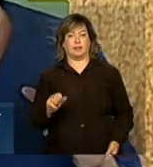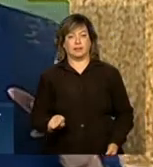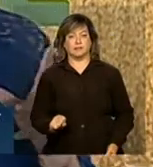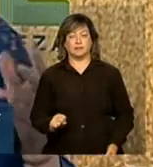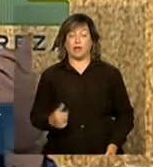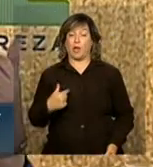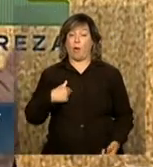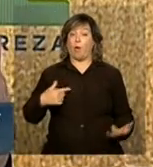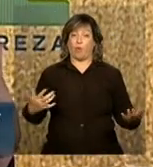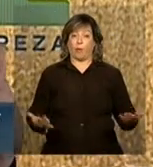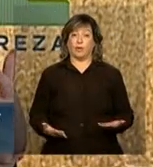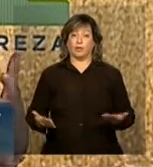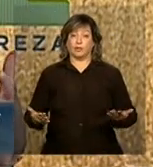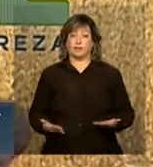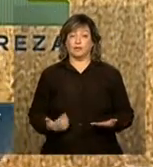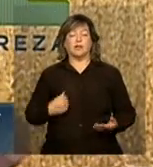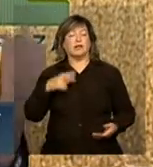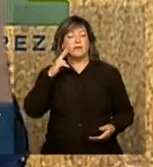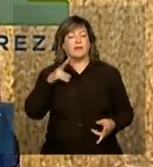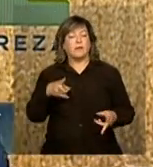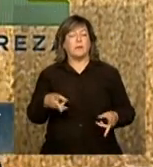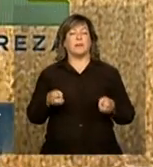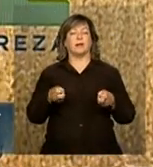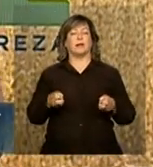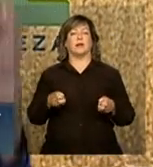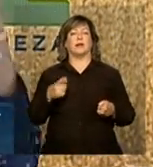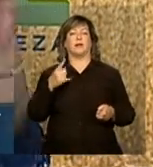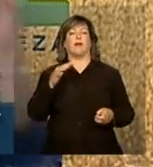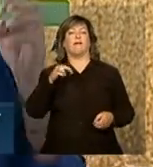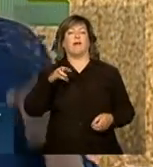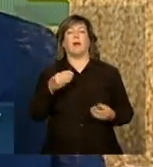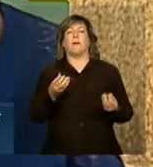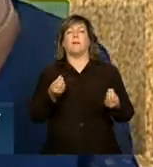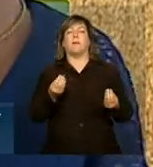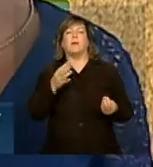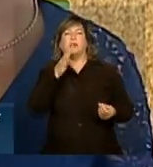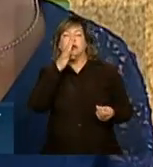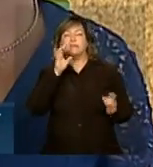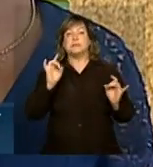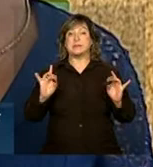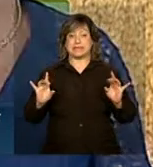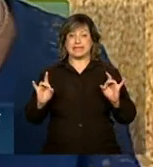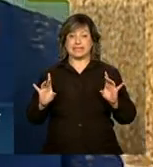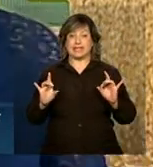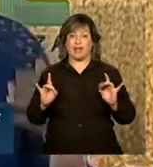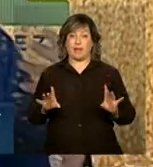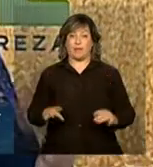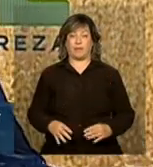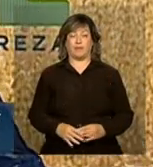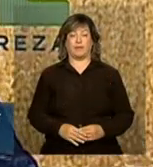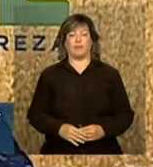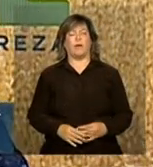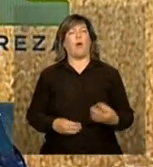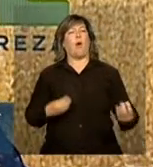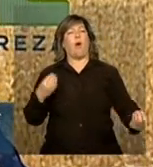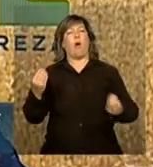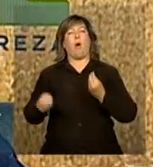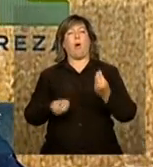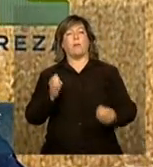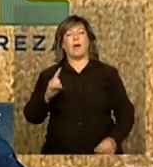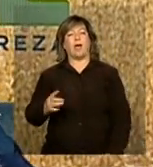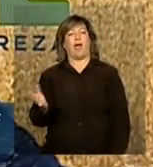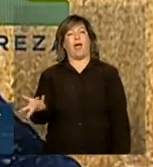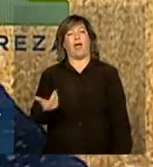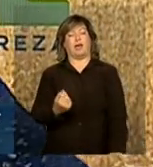hoje percebi de uma forma muito especial como é grande a